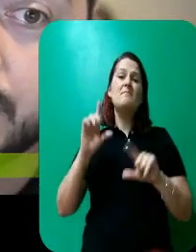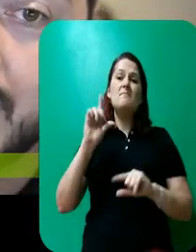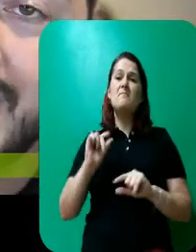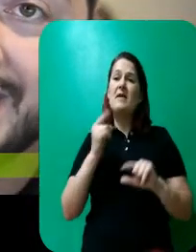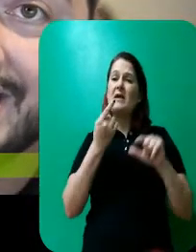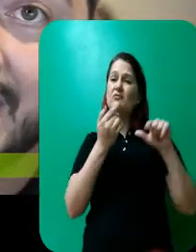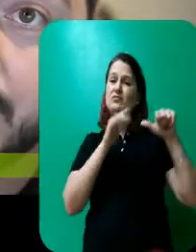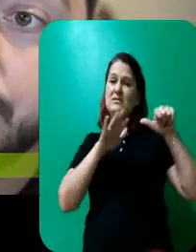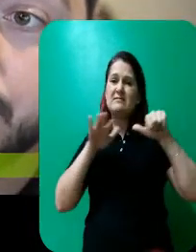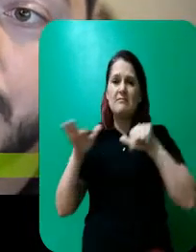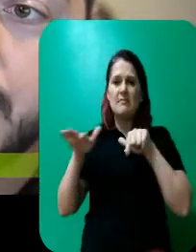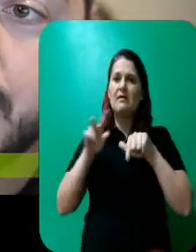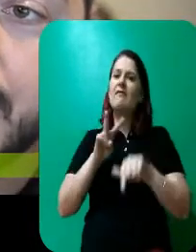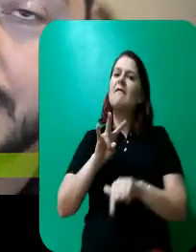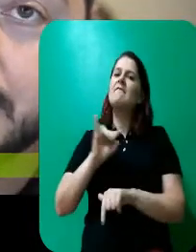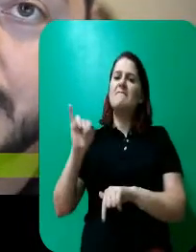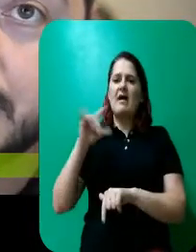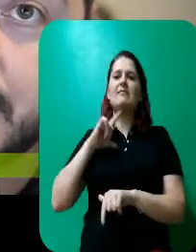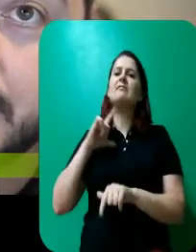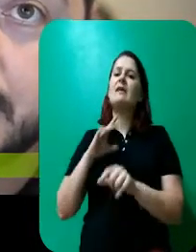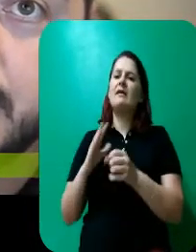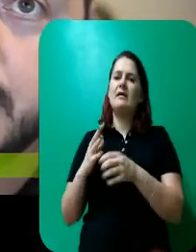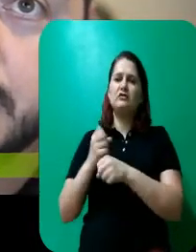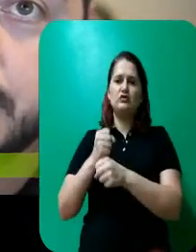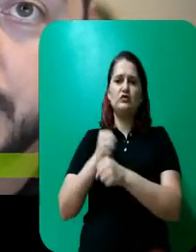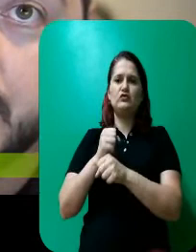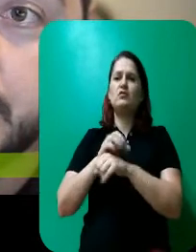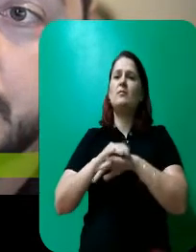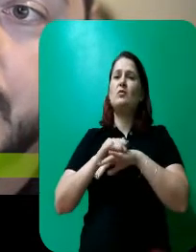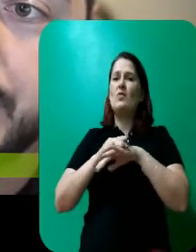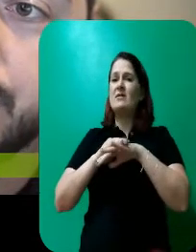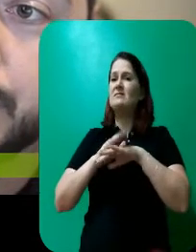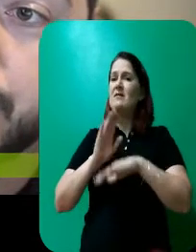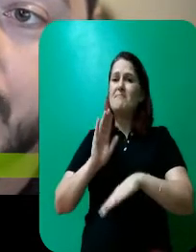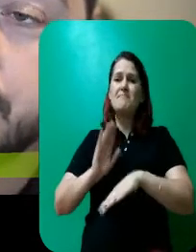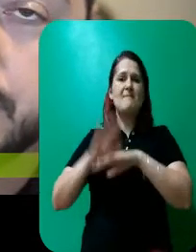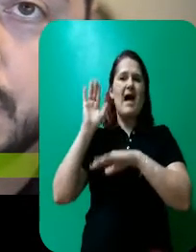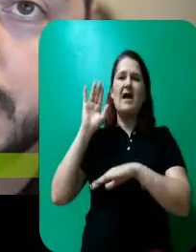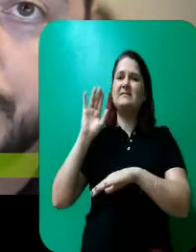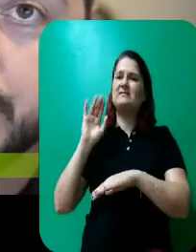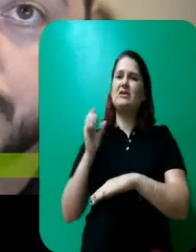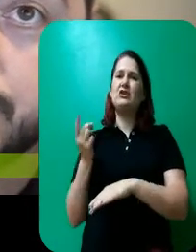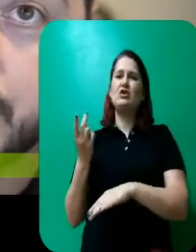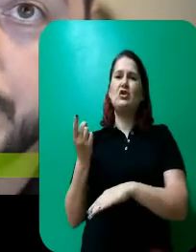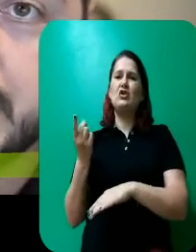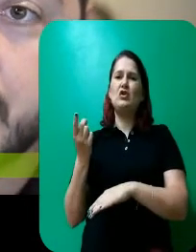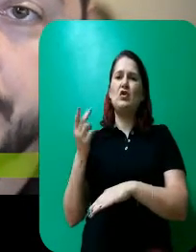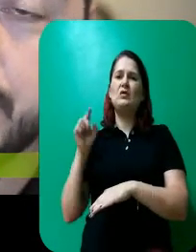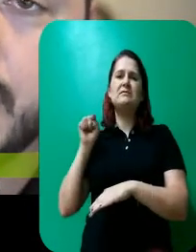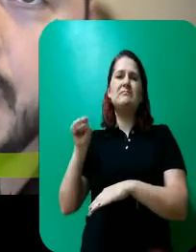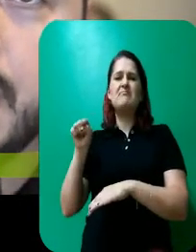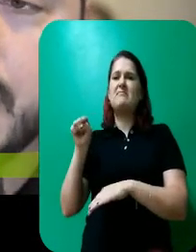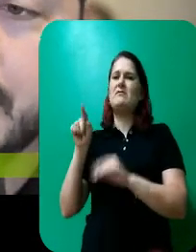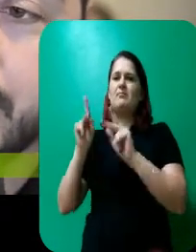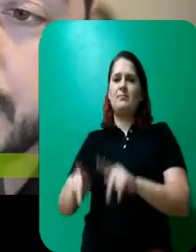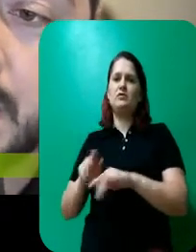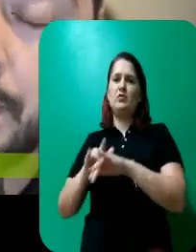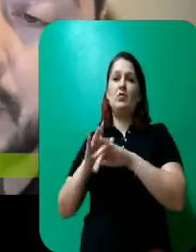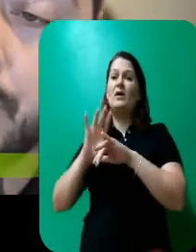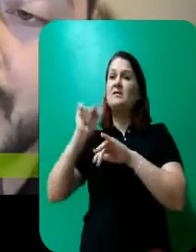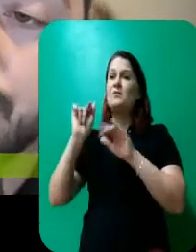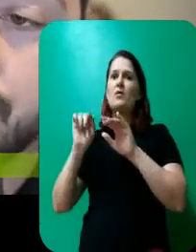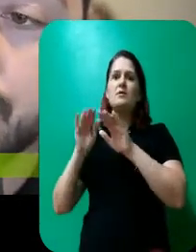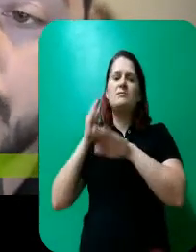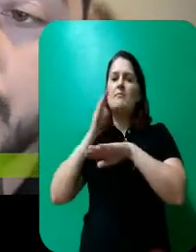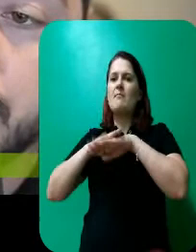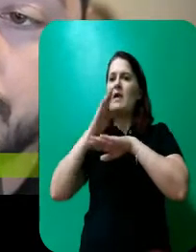casos registrados na casa de dezenas de milhares. Lá para 12 mil casos e depois isso sobe mais rápido e cada vez mais rápido.